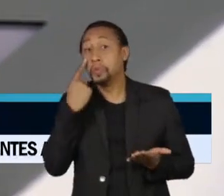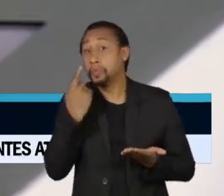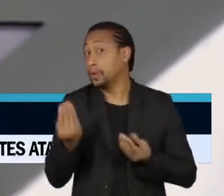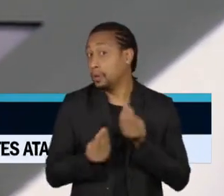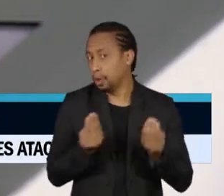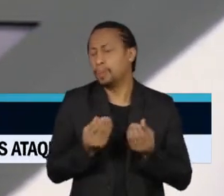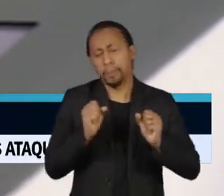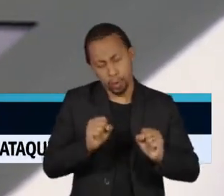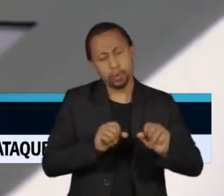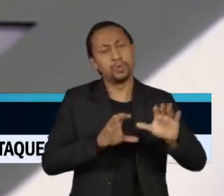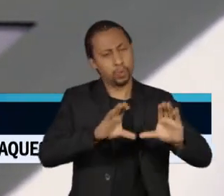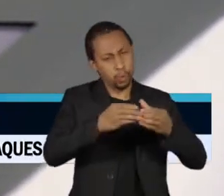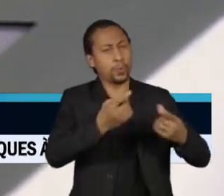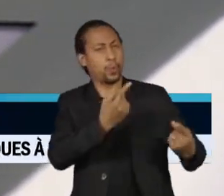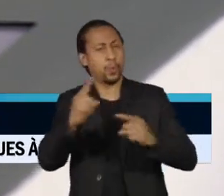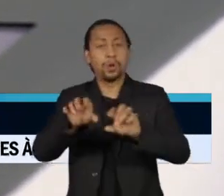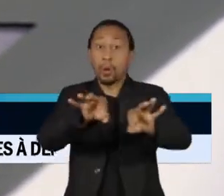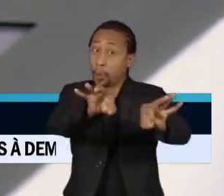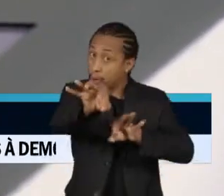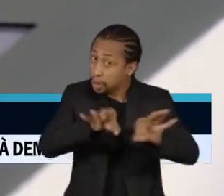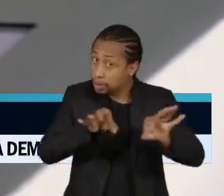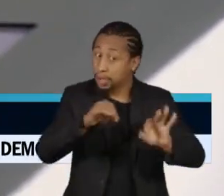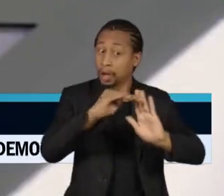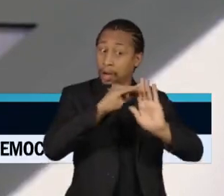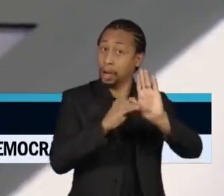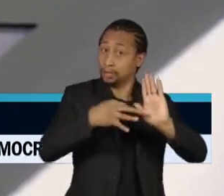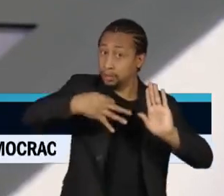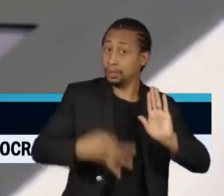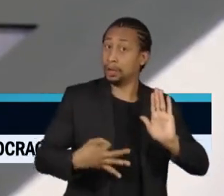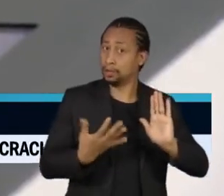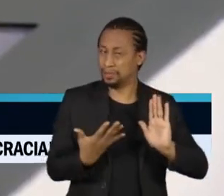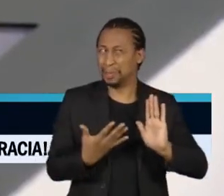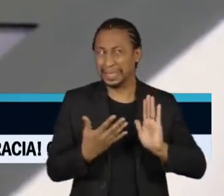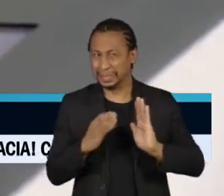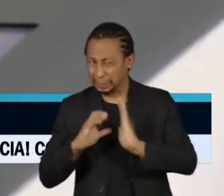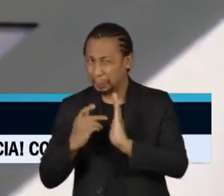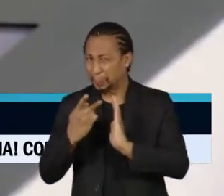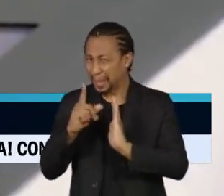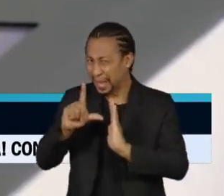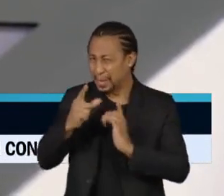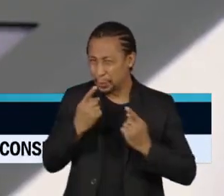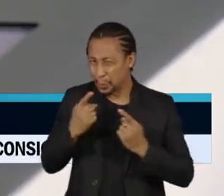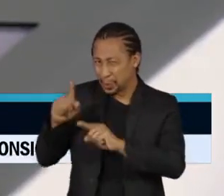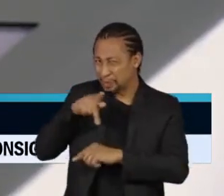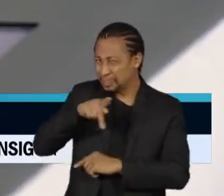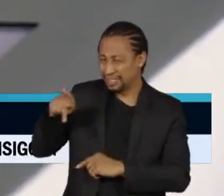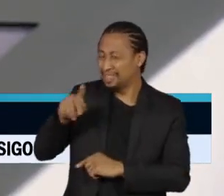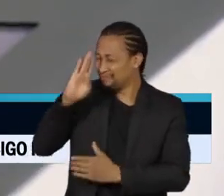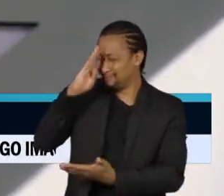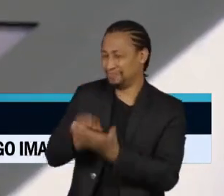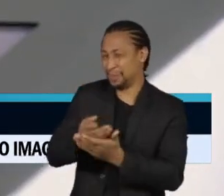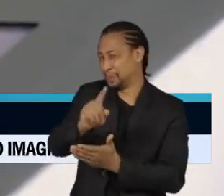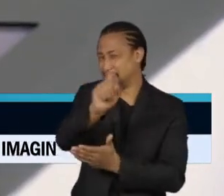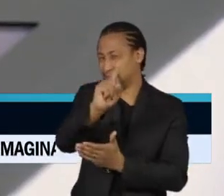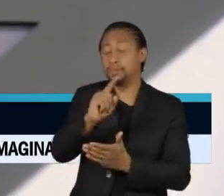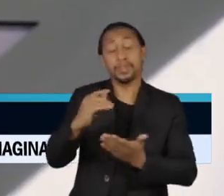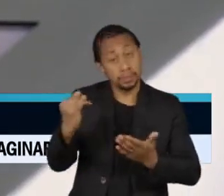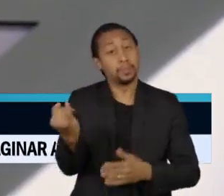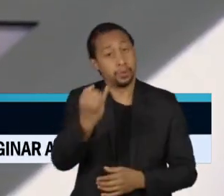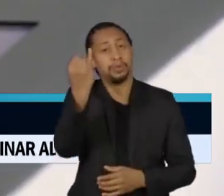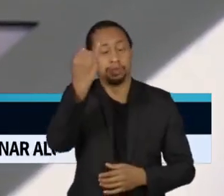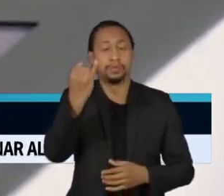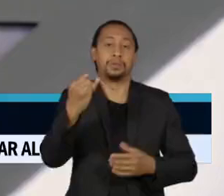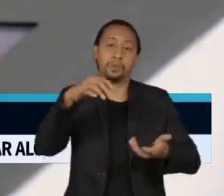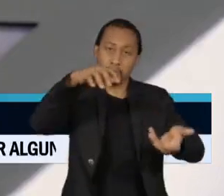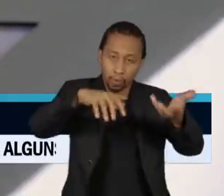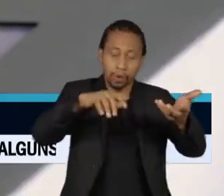séria, programática, organizada. Não acho, infelizmente, que é o PL, mas é importante para o Brasil, para qualquer democracia, ter uma